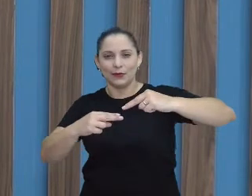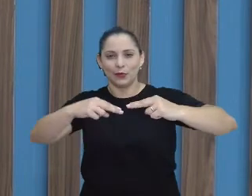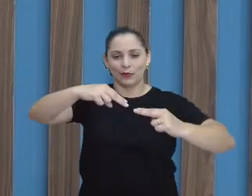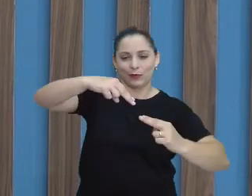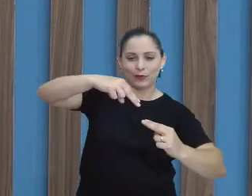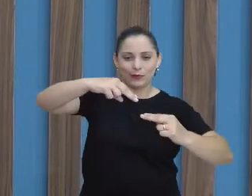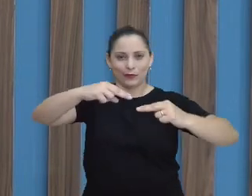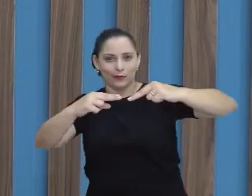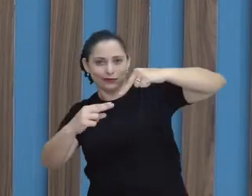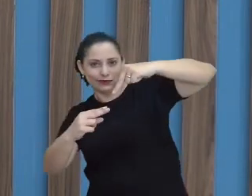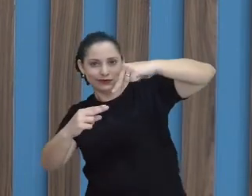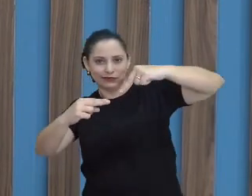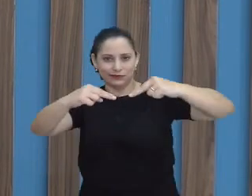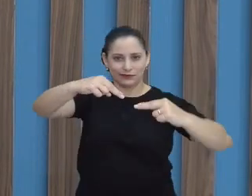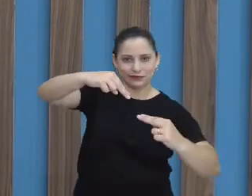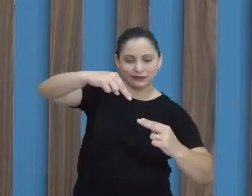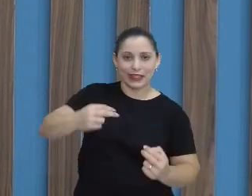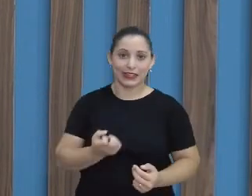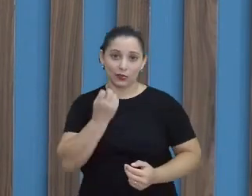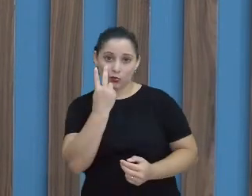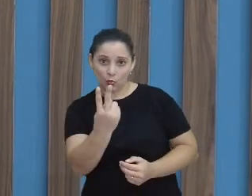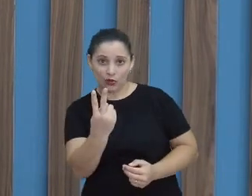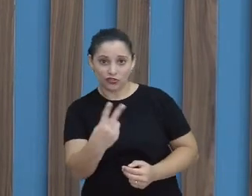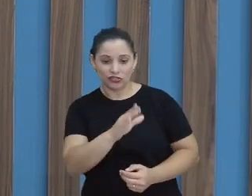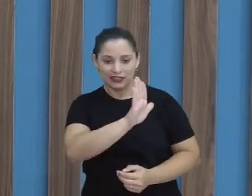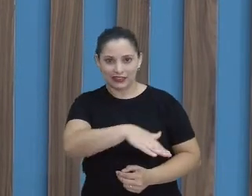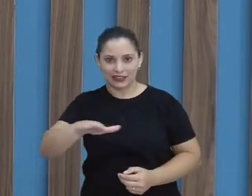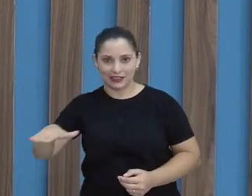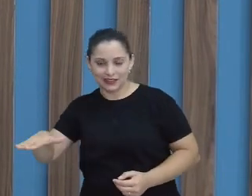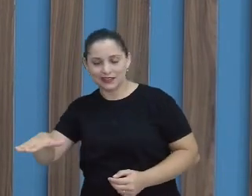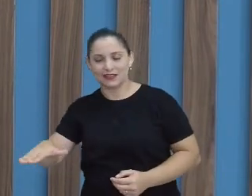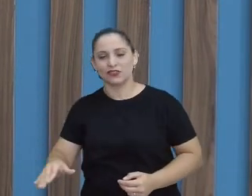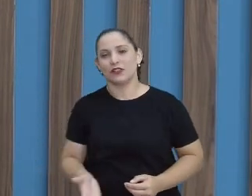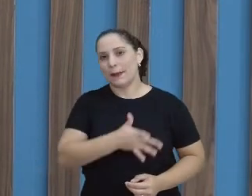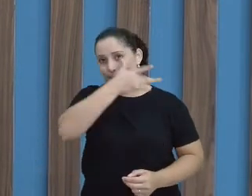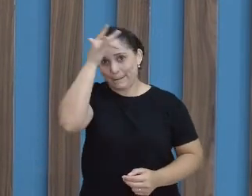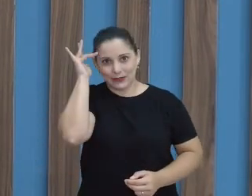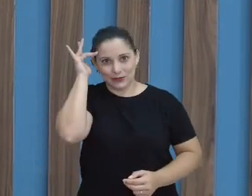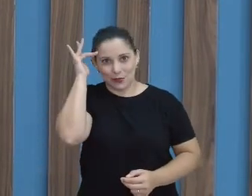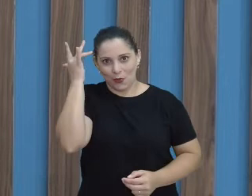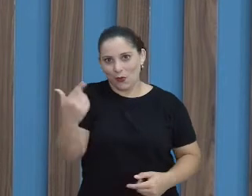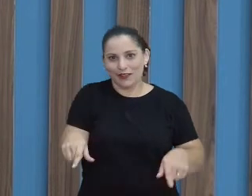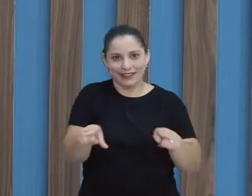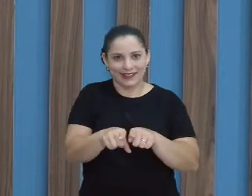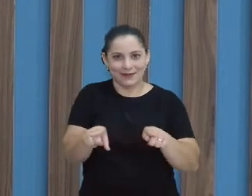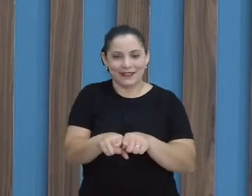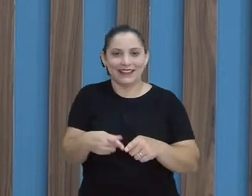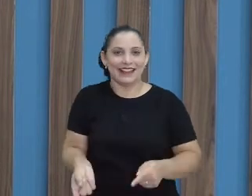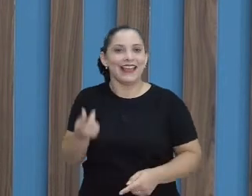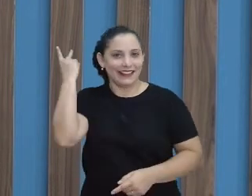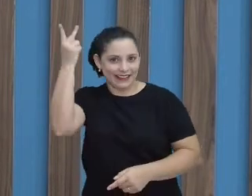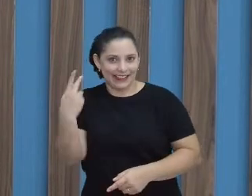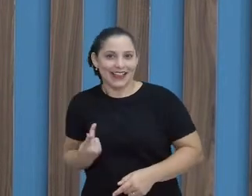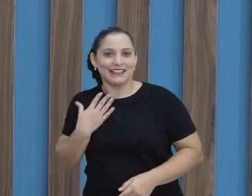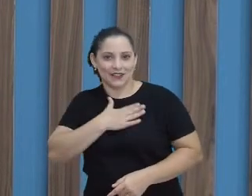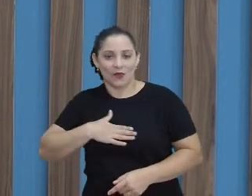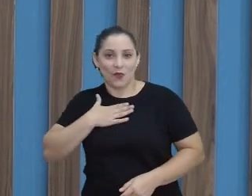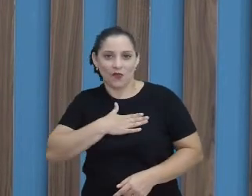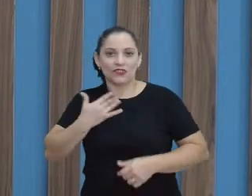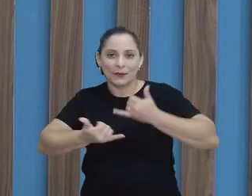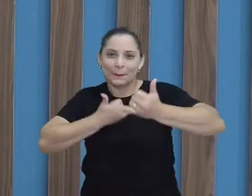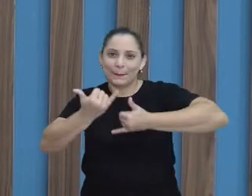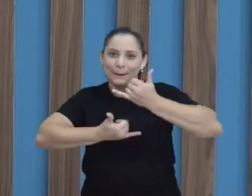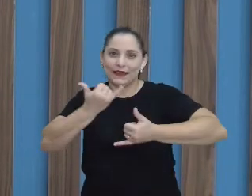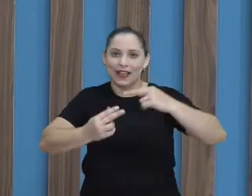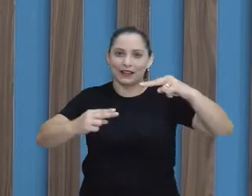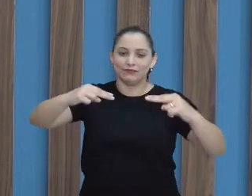equação quando temos aí 2 crianças ou 2 adultos, né? Kézia tem cara de que gosta de uma gangorrazinha, de ficar